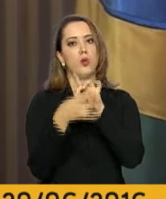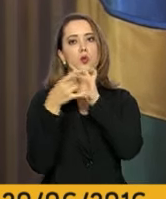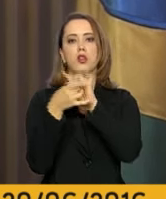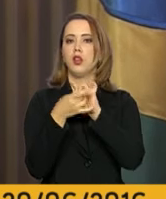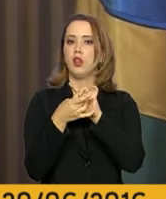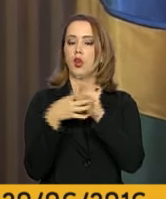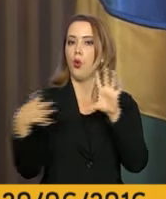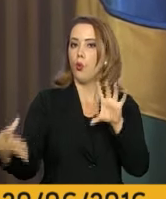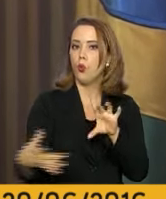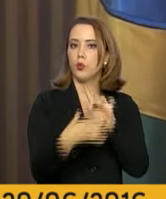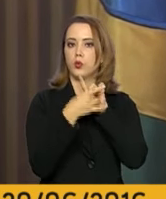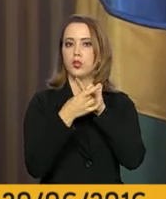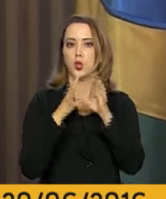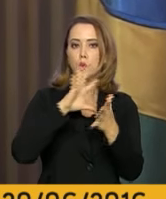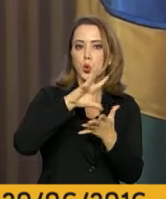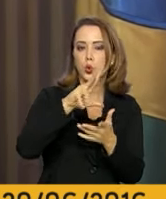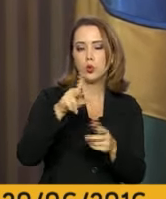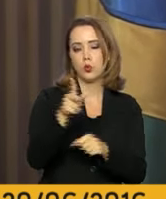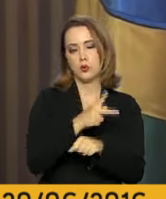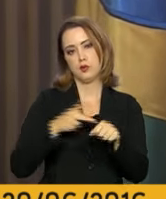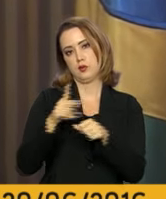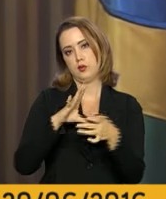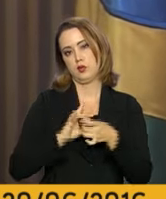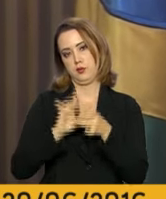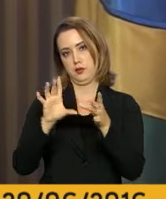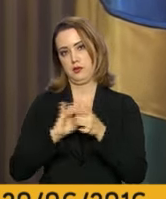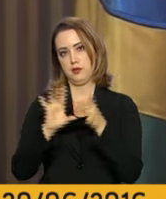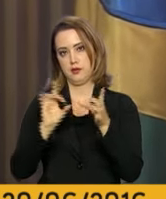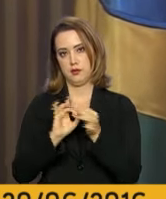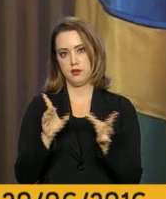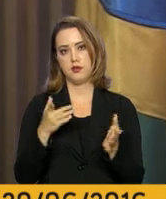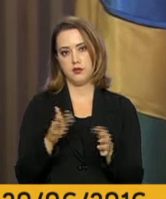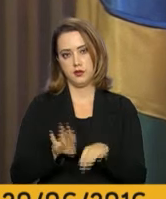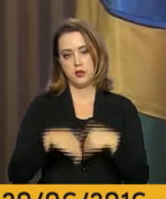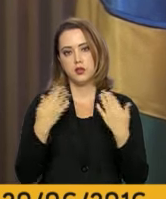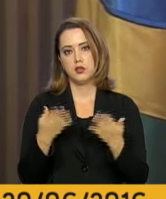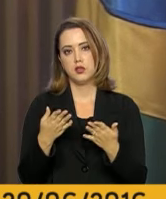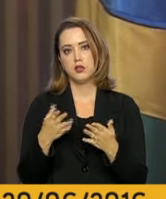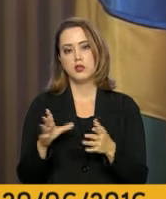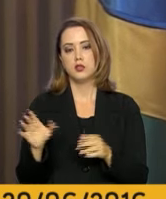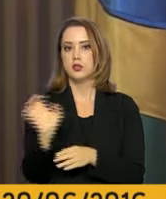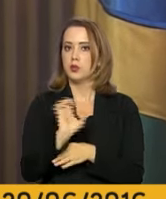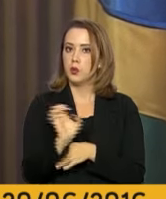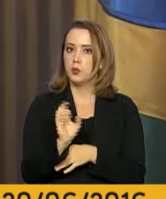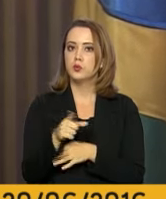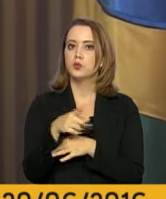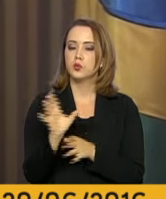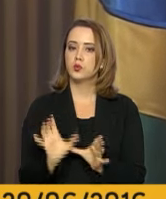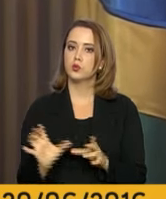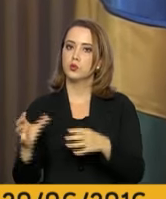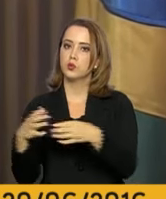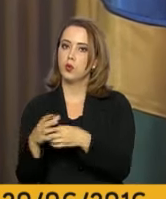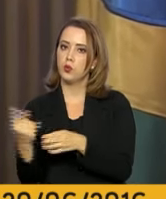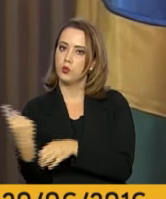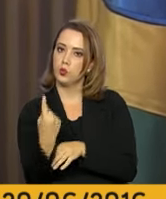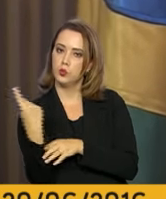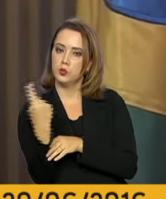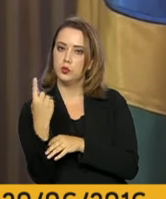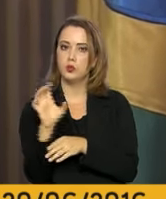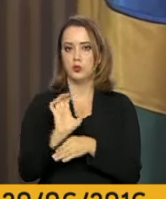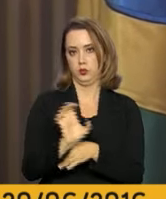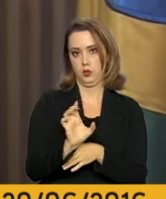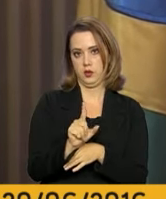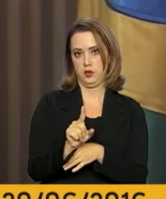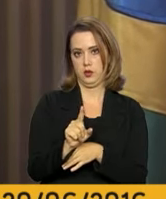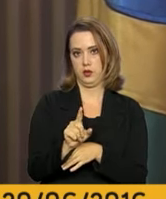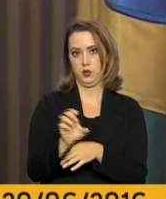de soberanias então quando os estados resolveram eh compor-se num único estado não é sem razão